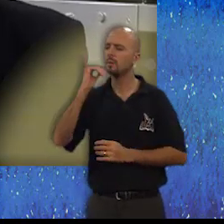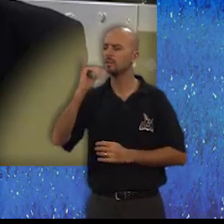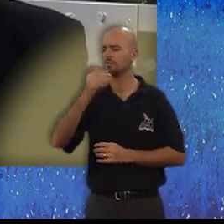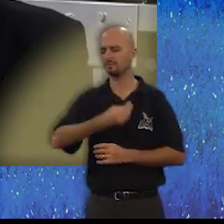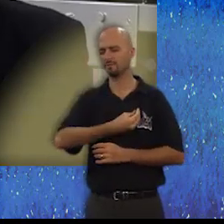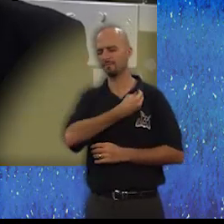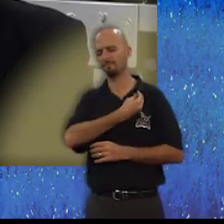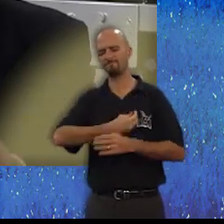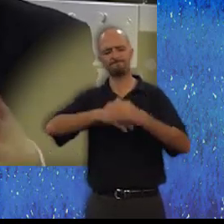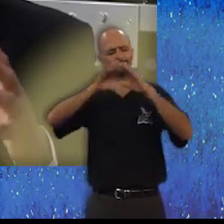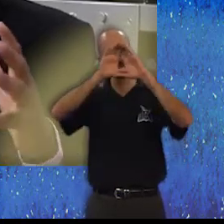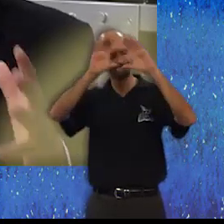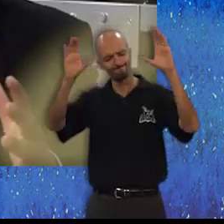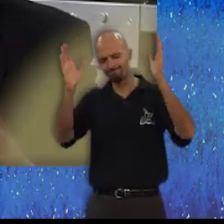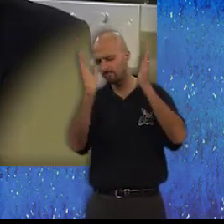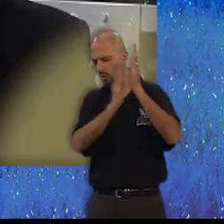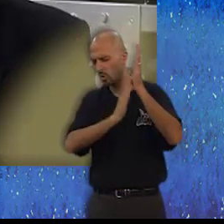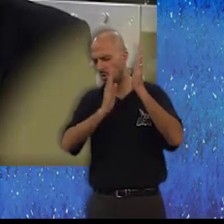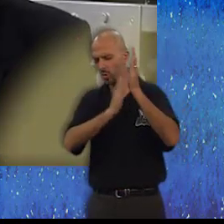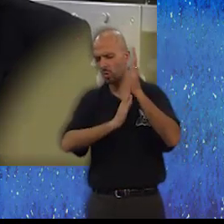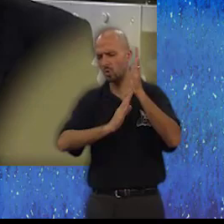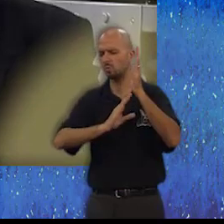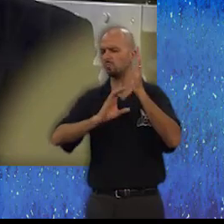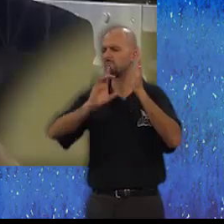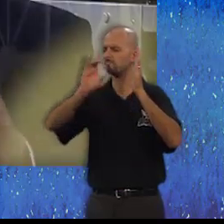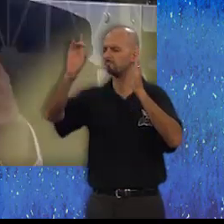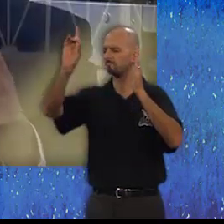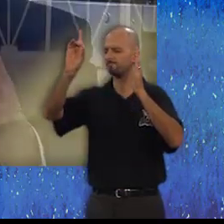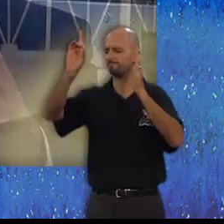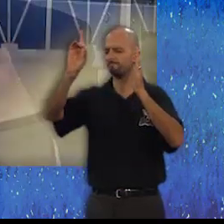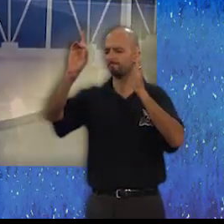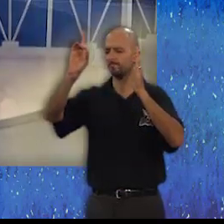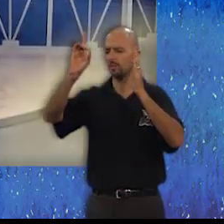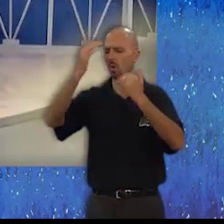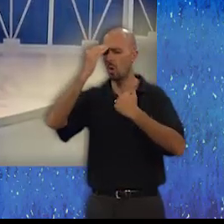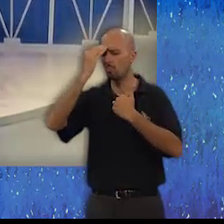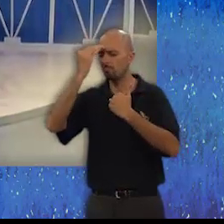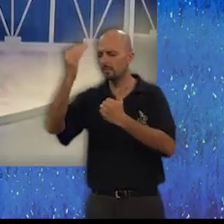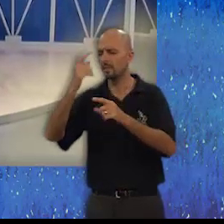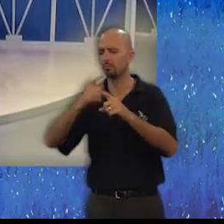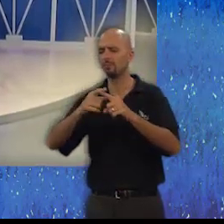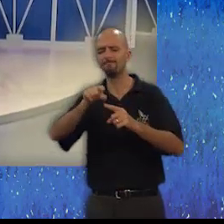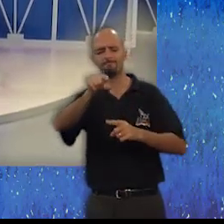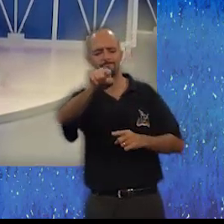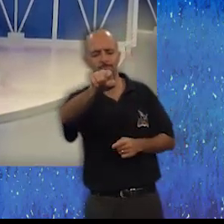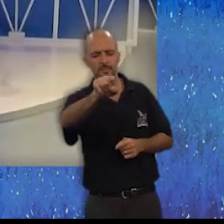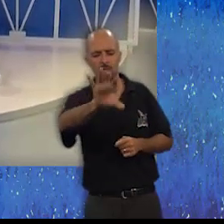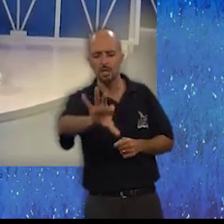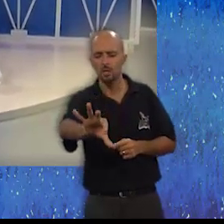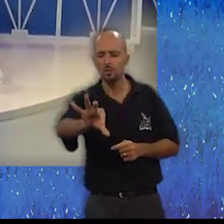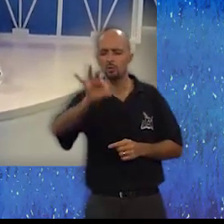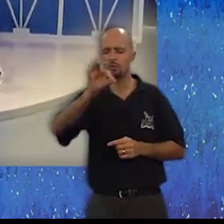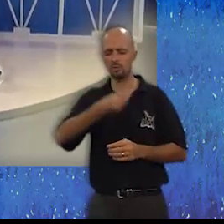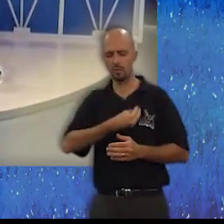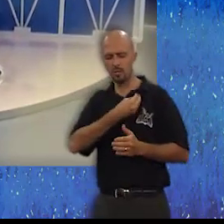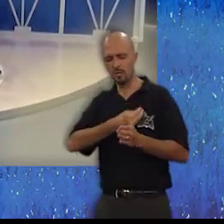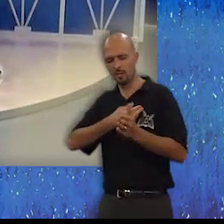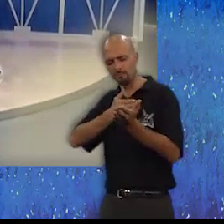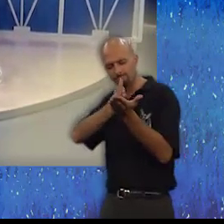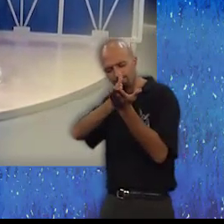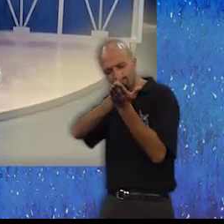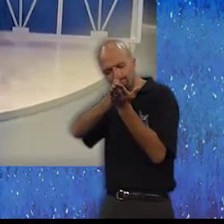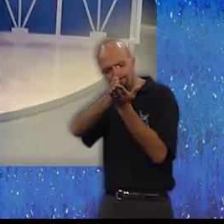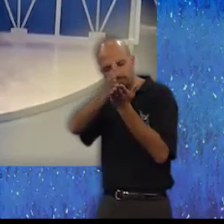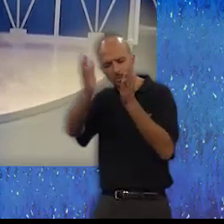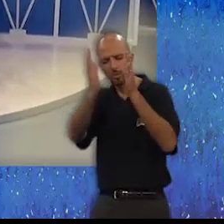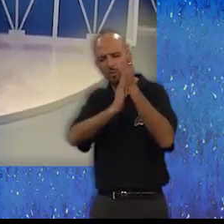Querido Pai, louvado seja o Teu nome, obrigado por essa linda decisão que essa pessoa acabou de tomar. Louvado